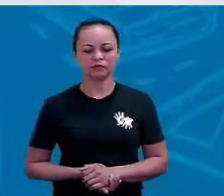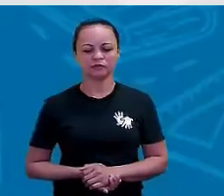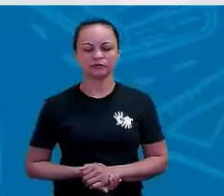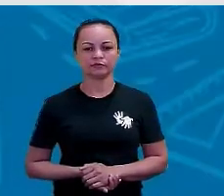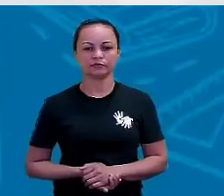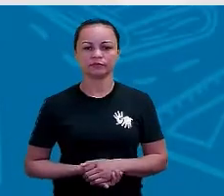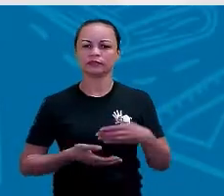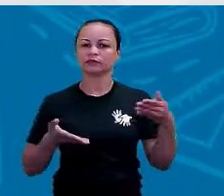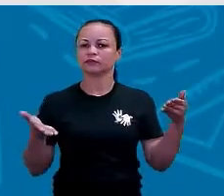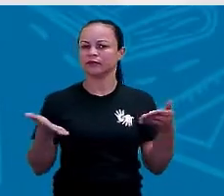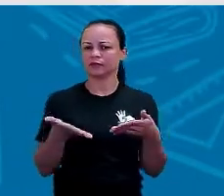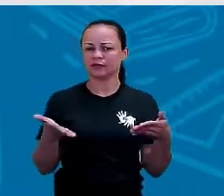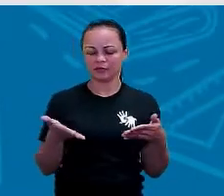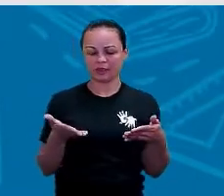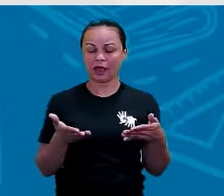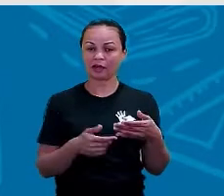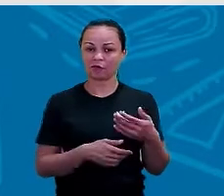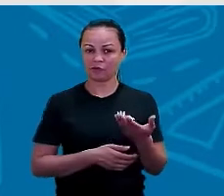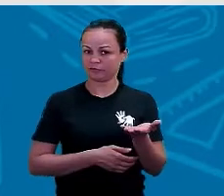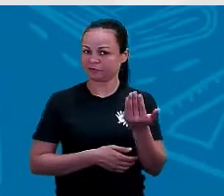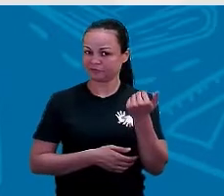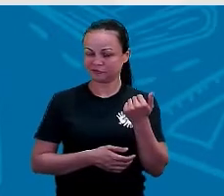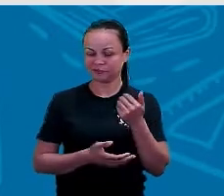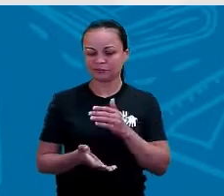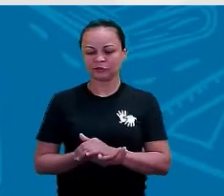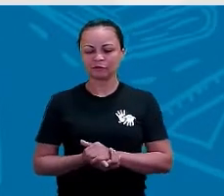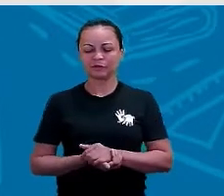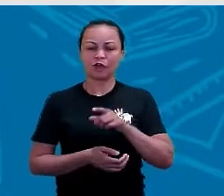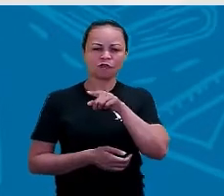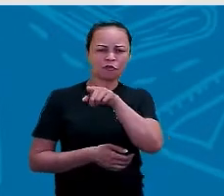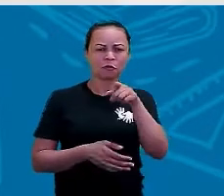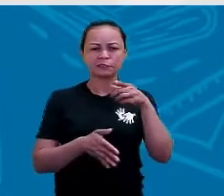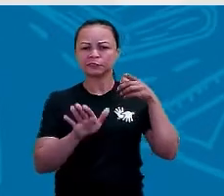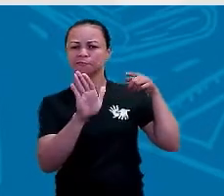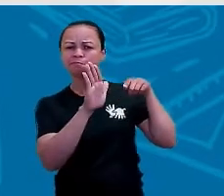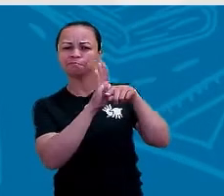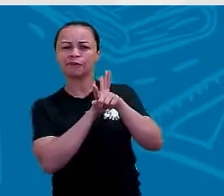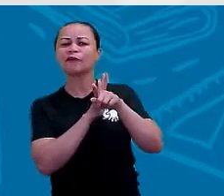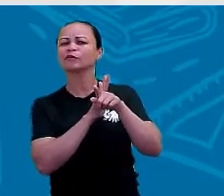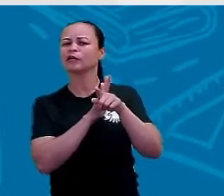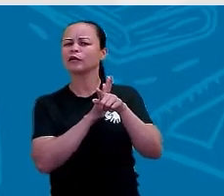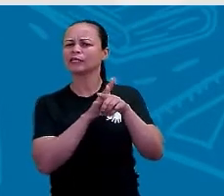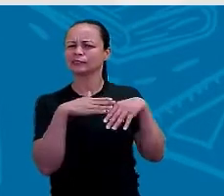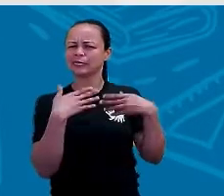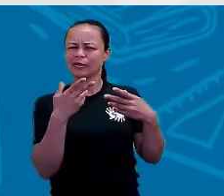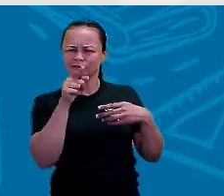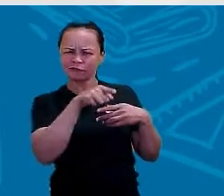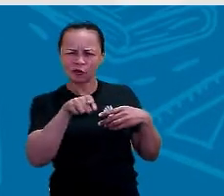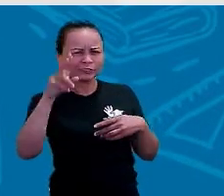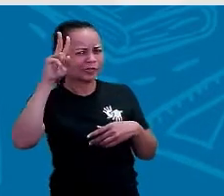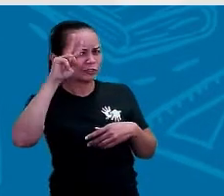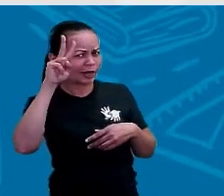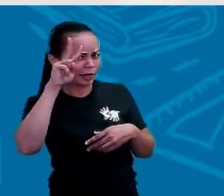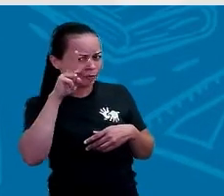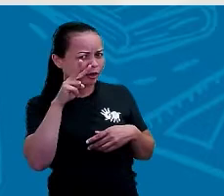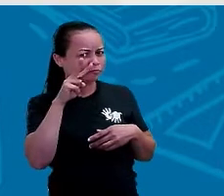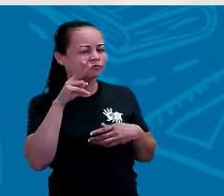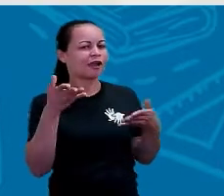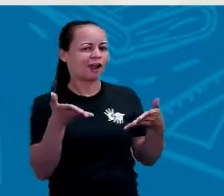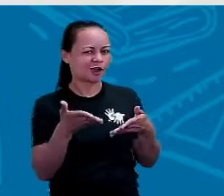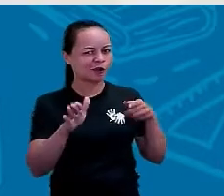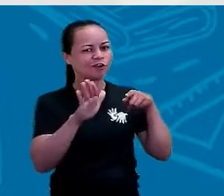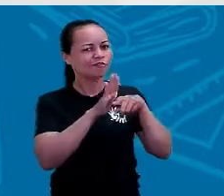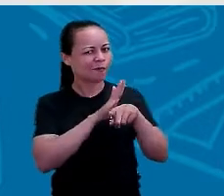E agora, vamos lá! A você eu vou perguntar. Será que vai lembrar? Vou